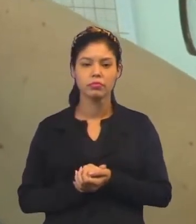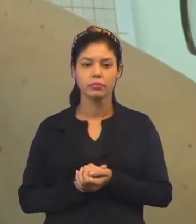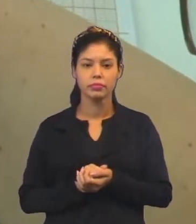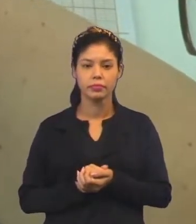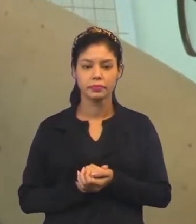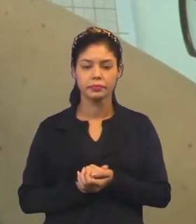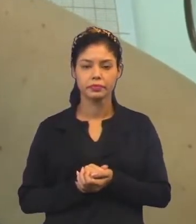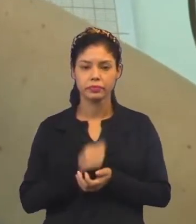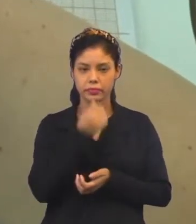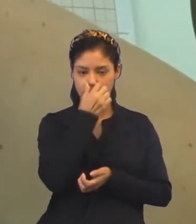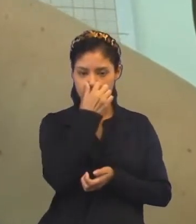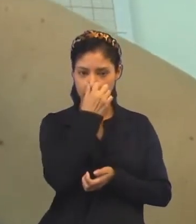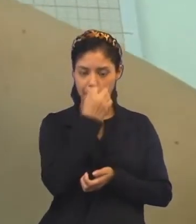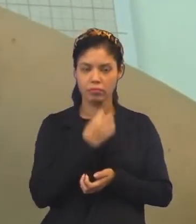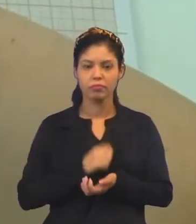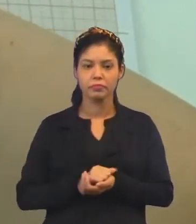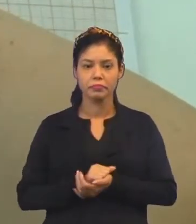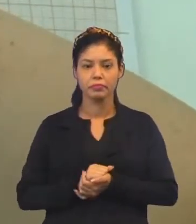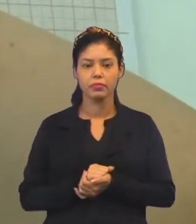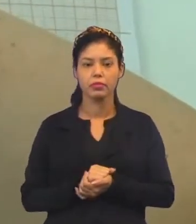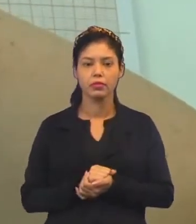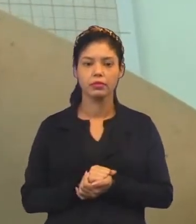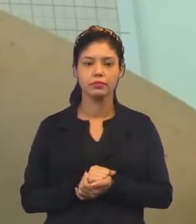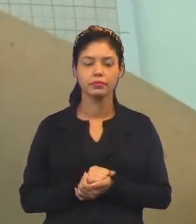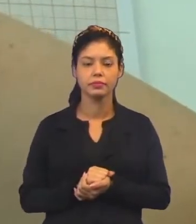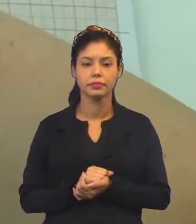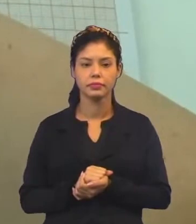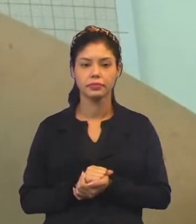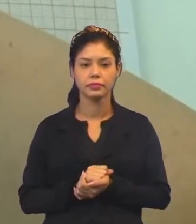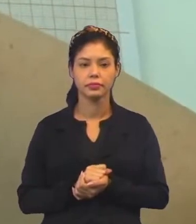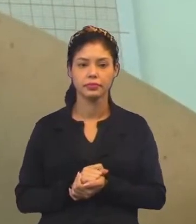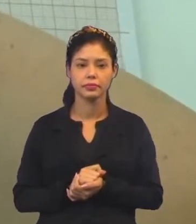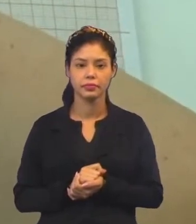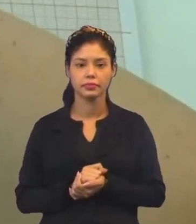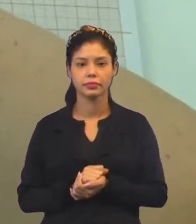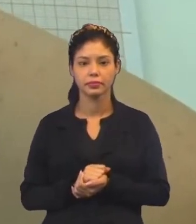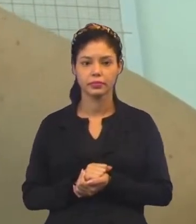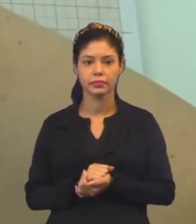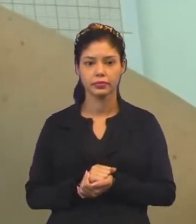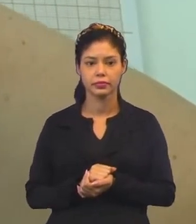até fome. Vamos